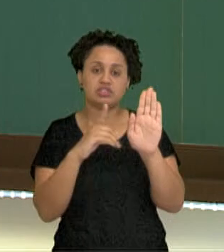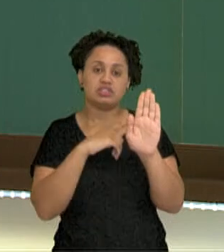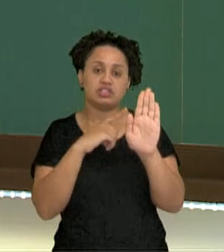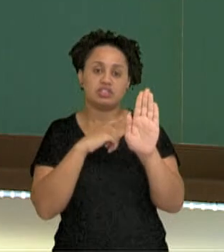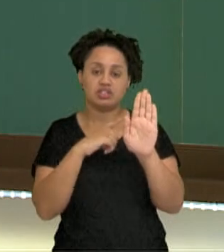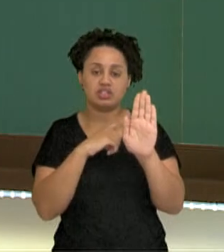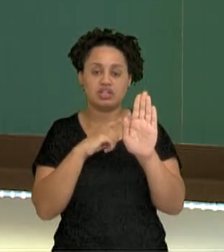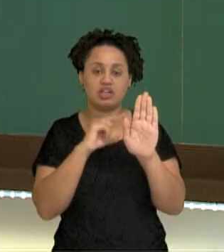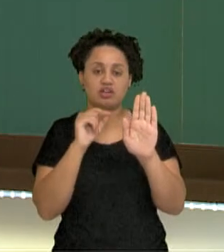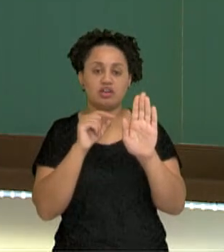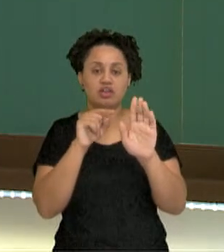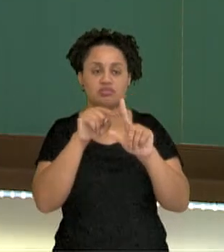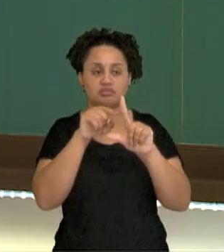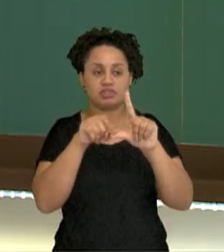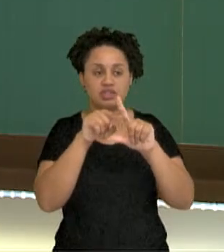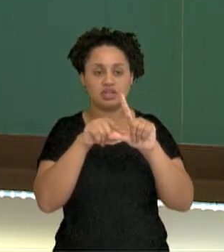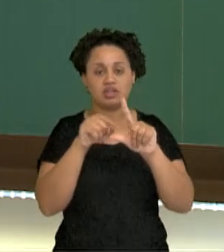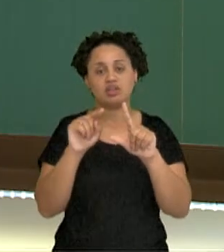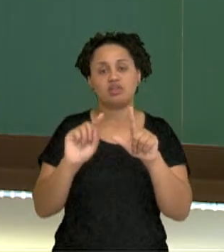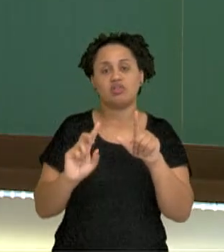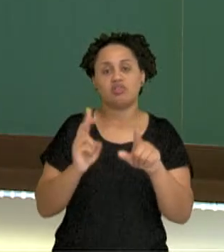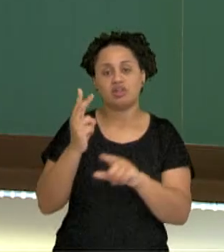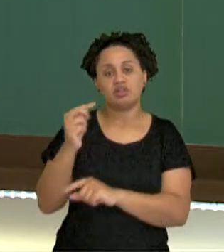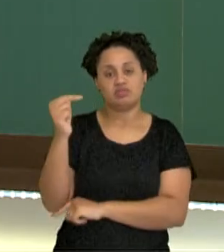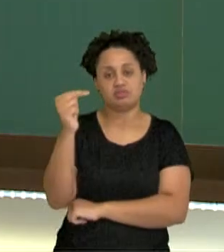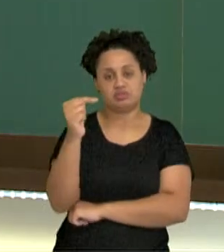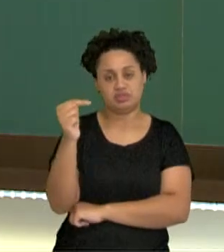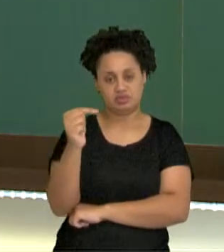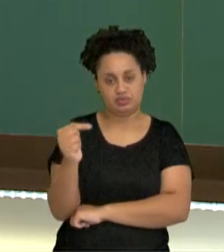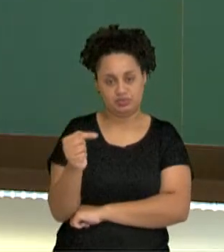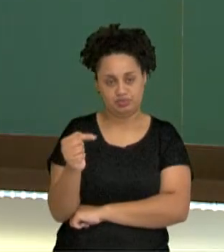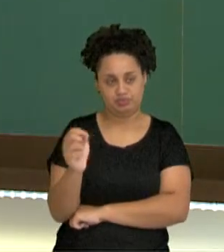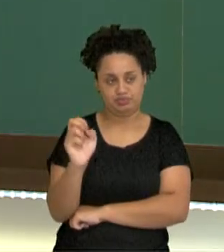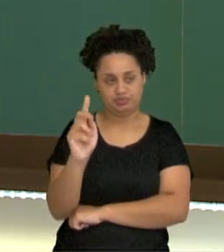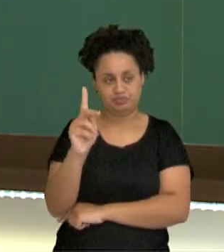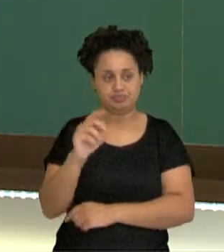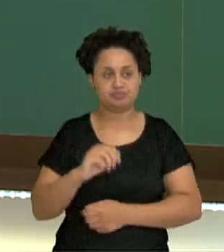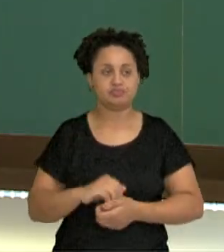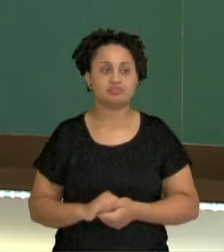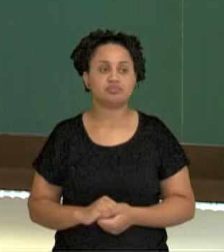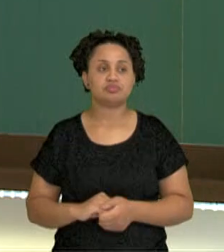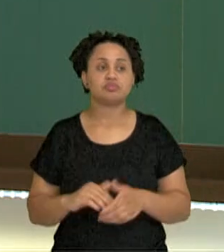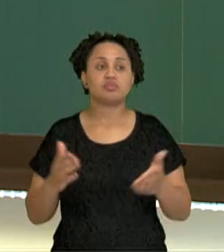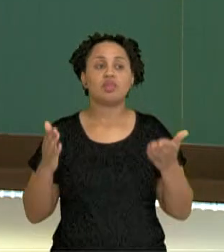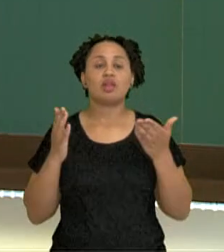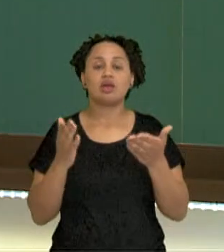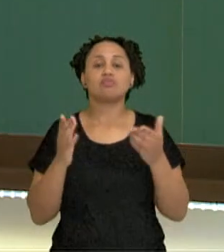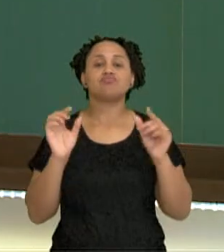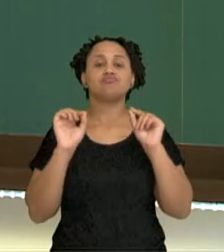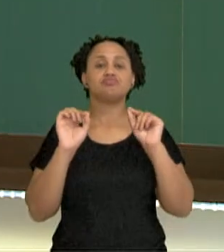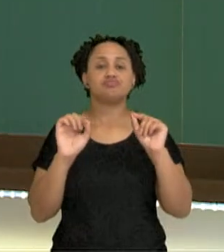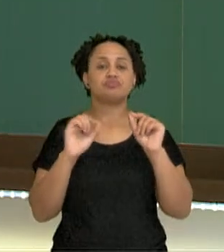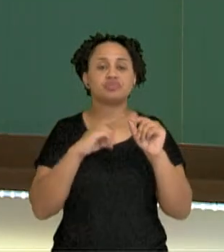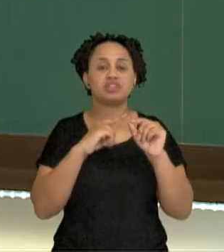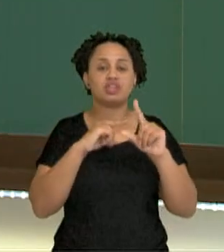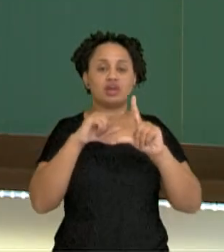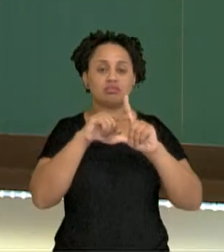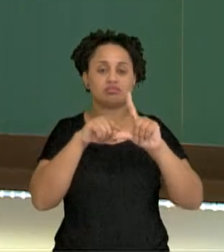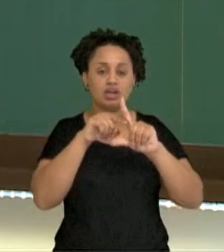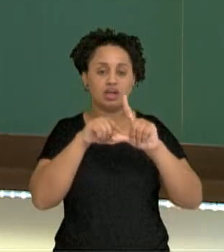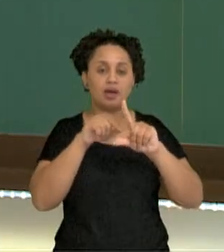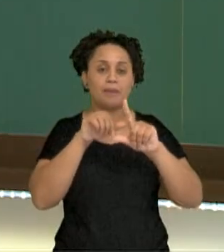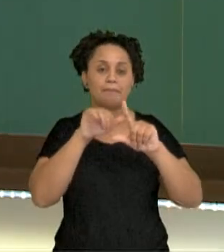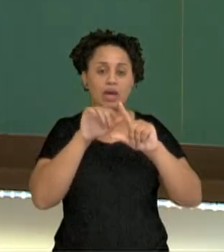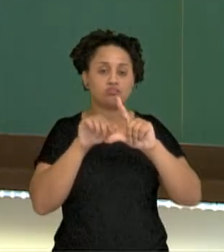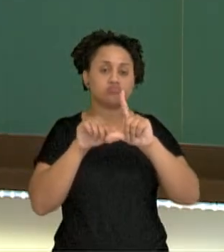veja bem, lá embaixo, valores negativos, Então, aqui, quando eu tenho ângulos